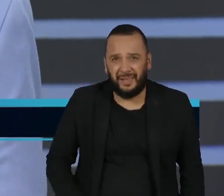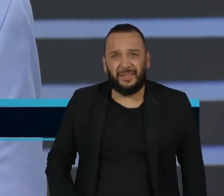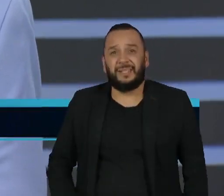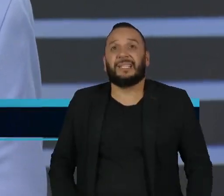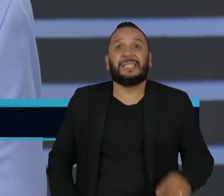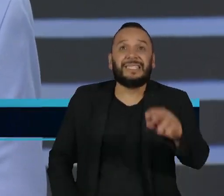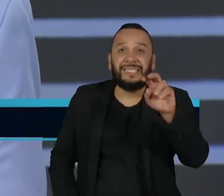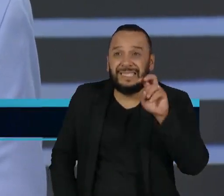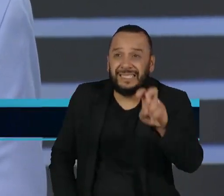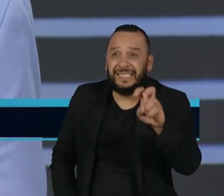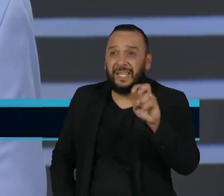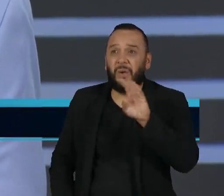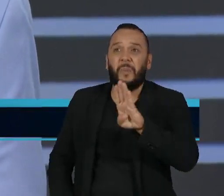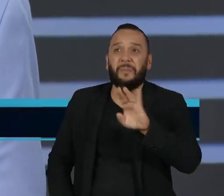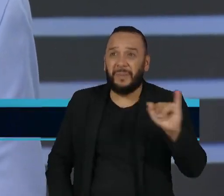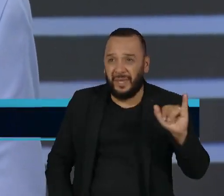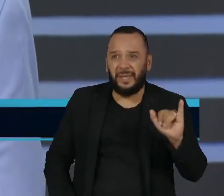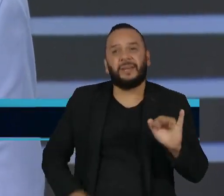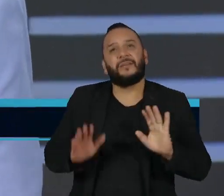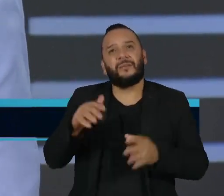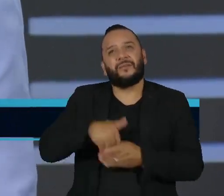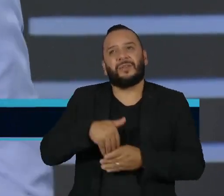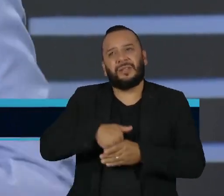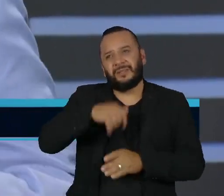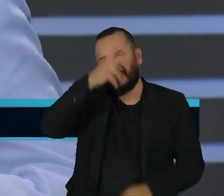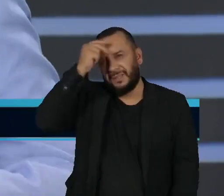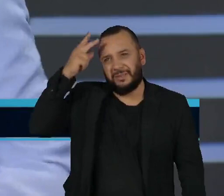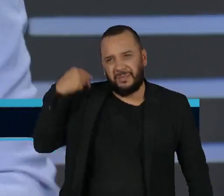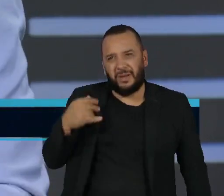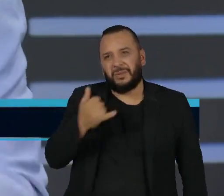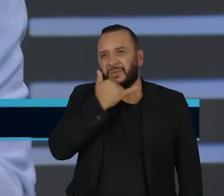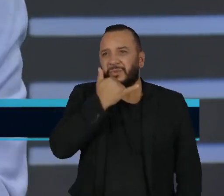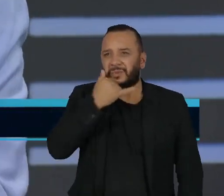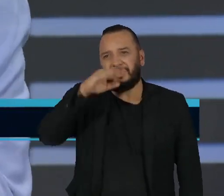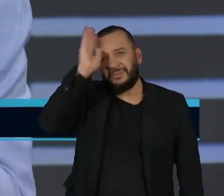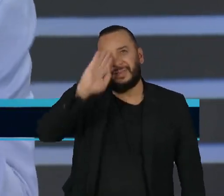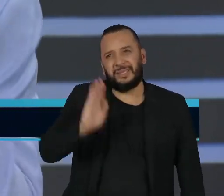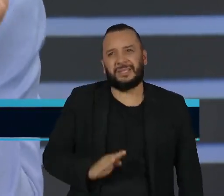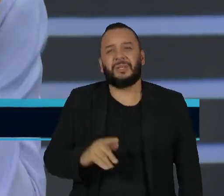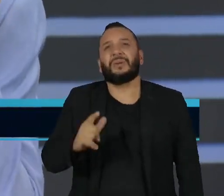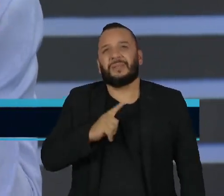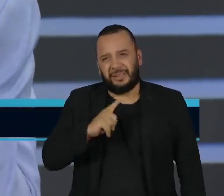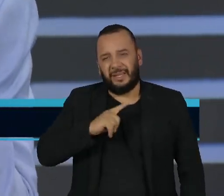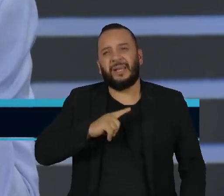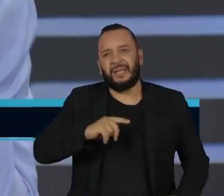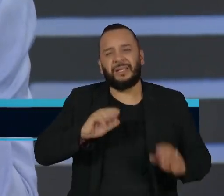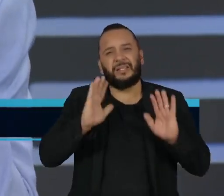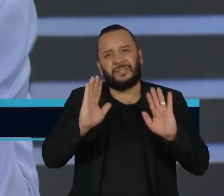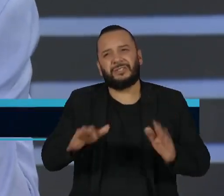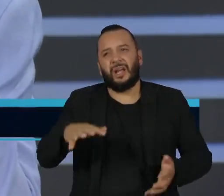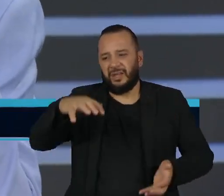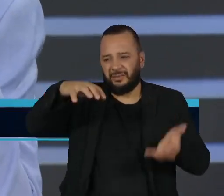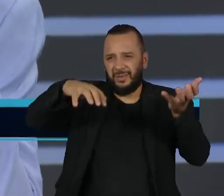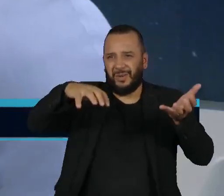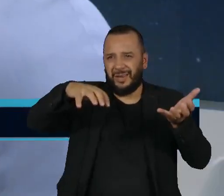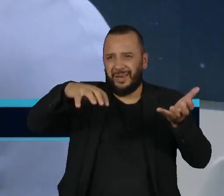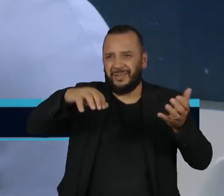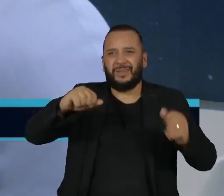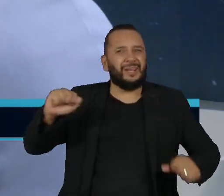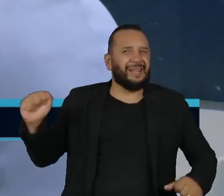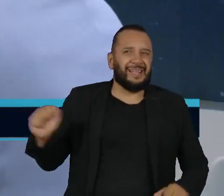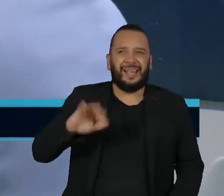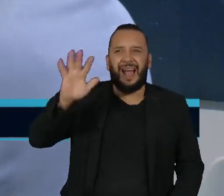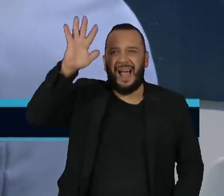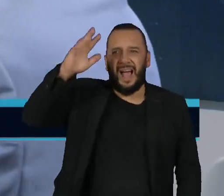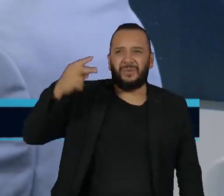campanha eleitoral de eleições municipais. O Brasil tem o parlamento segundo mais caro do mundo. Só fica atrás dos Estados